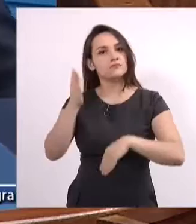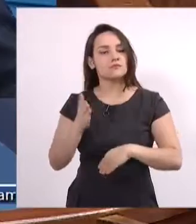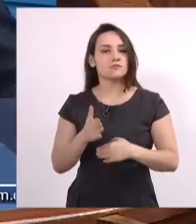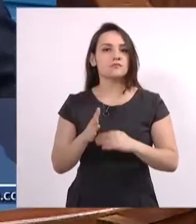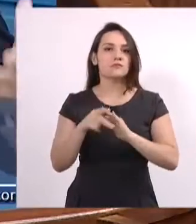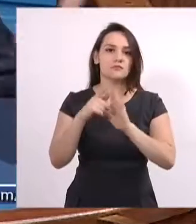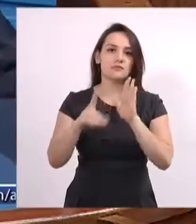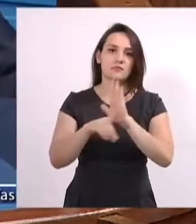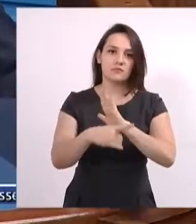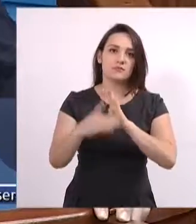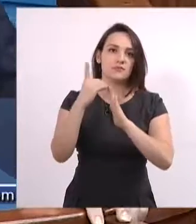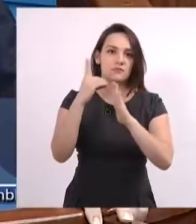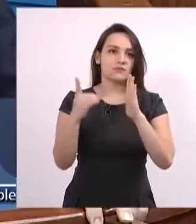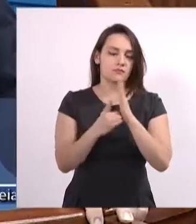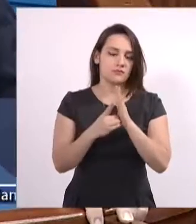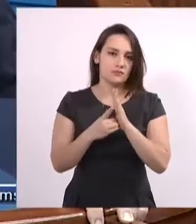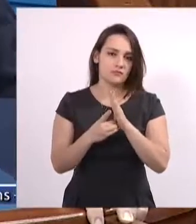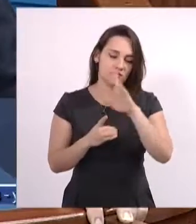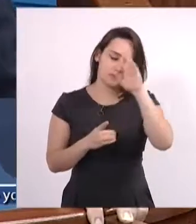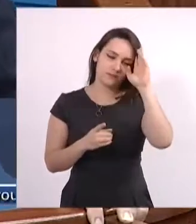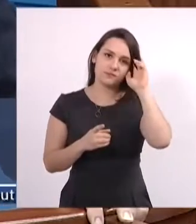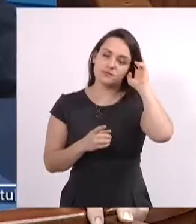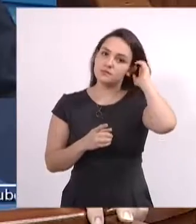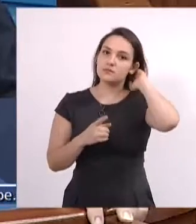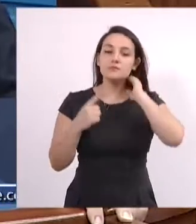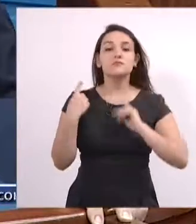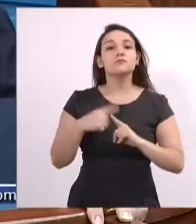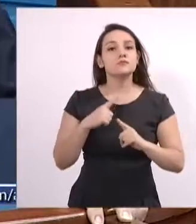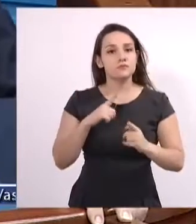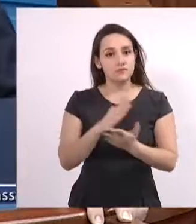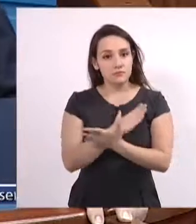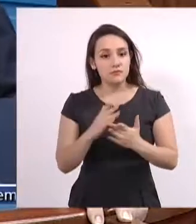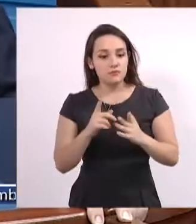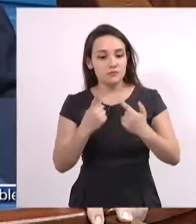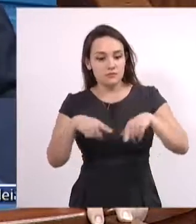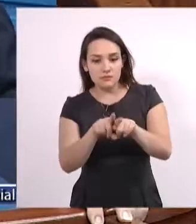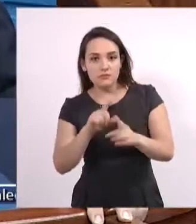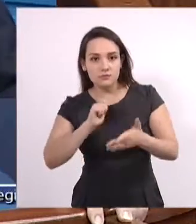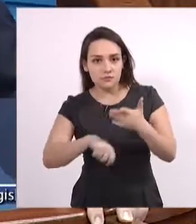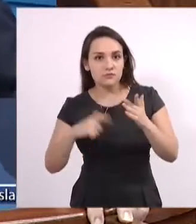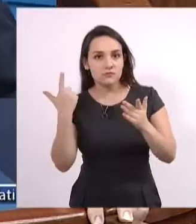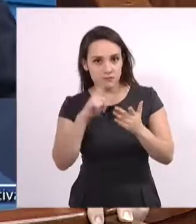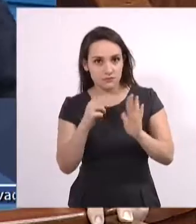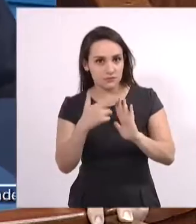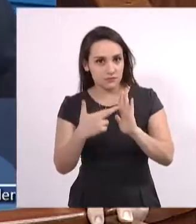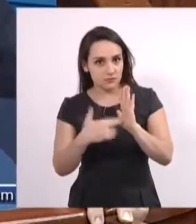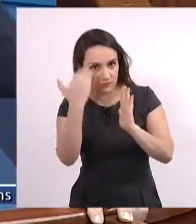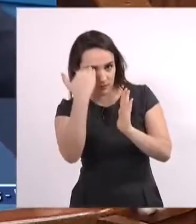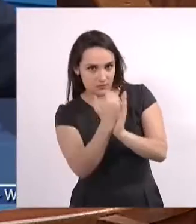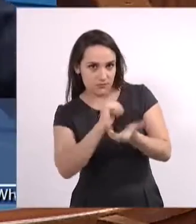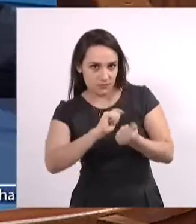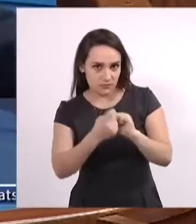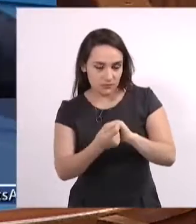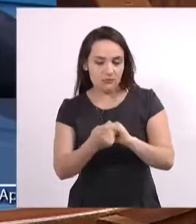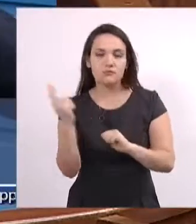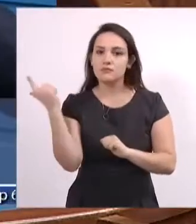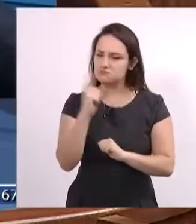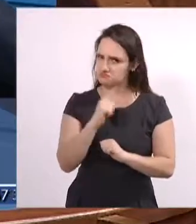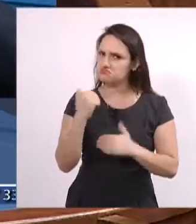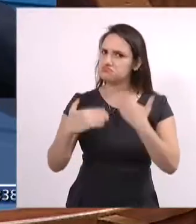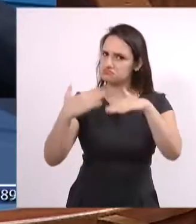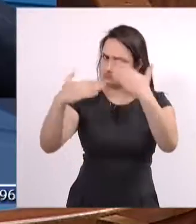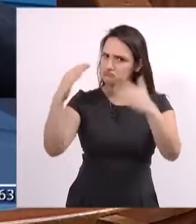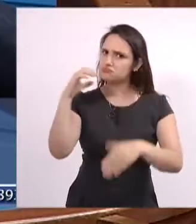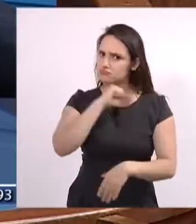desse decreto e aqueles consórcios que se regulamentarem serão enormes.